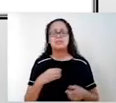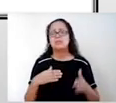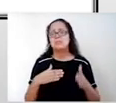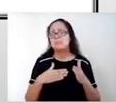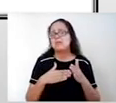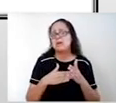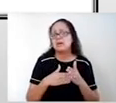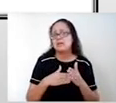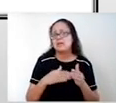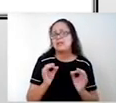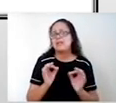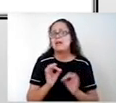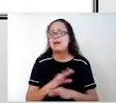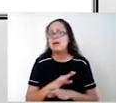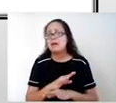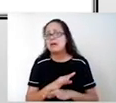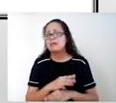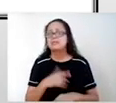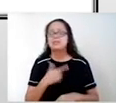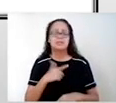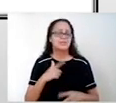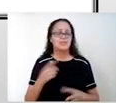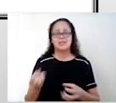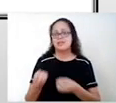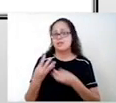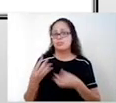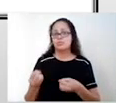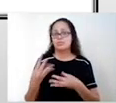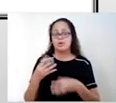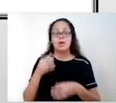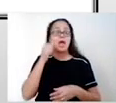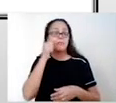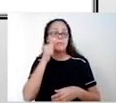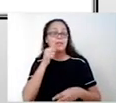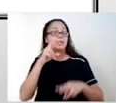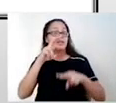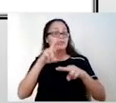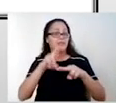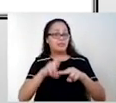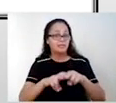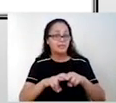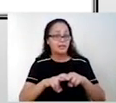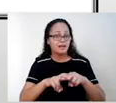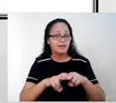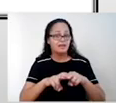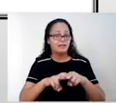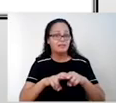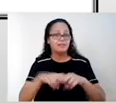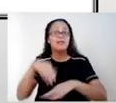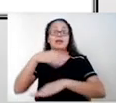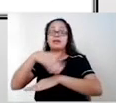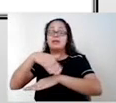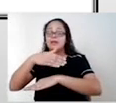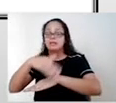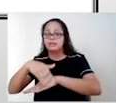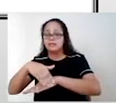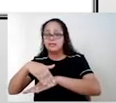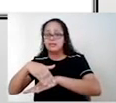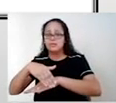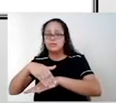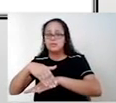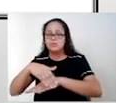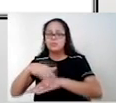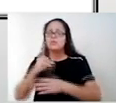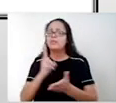muita emoção, né? Ela estava lá, sentada na beira da estrada, como ficava todos